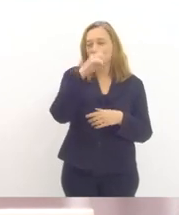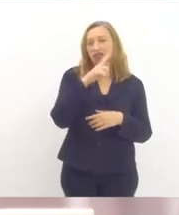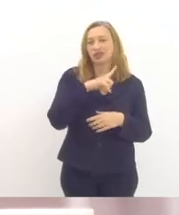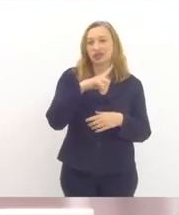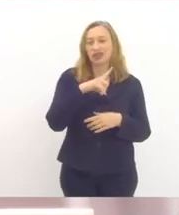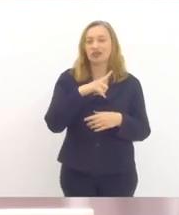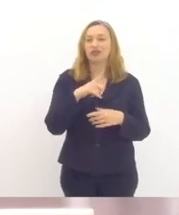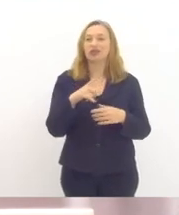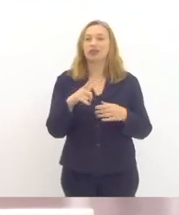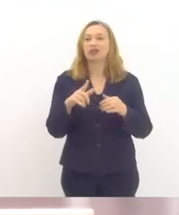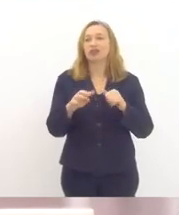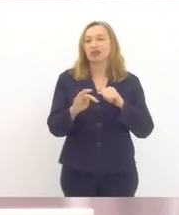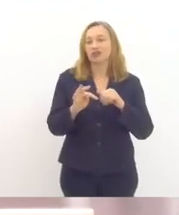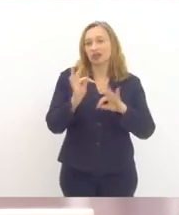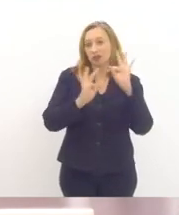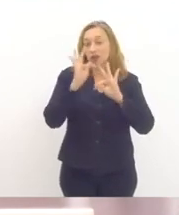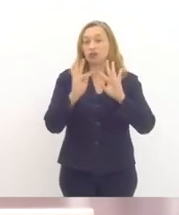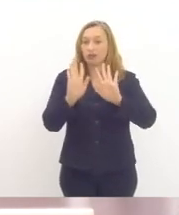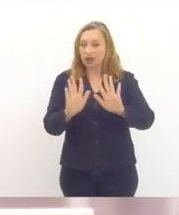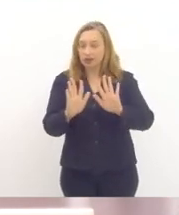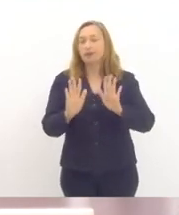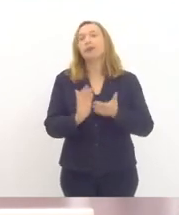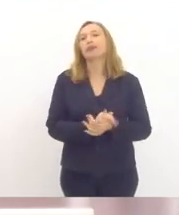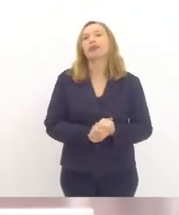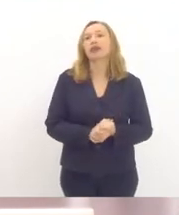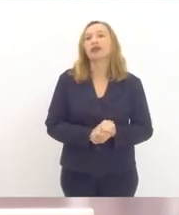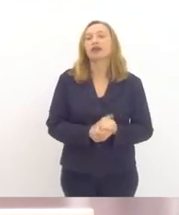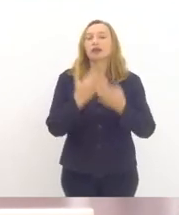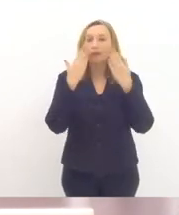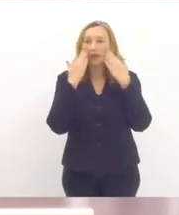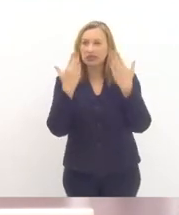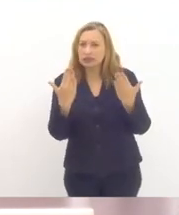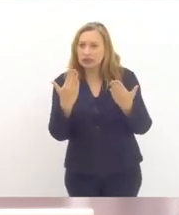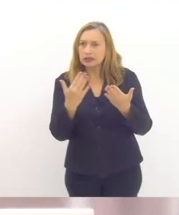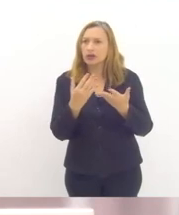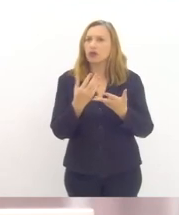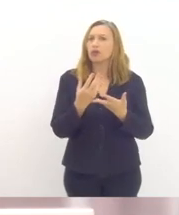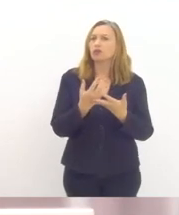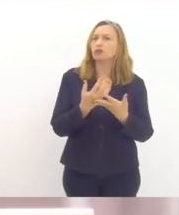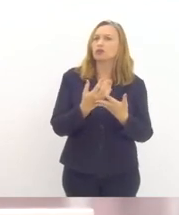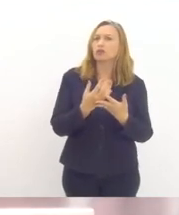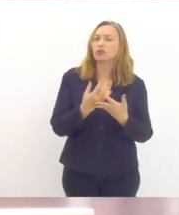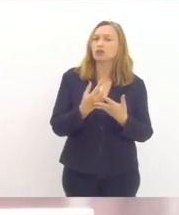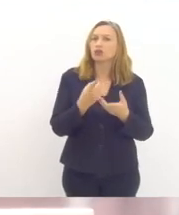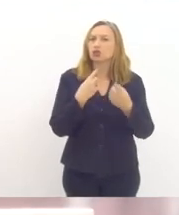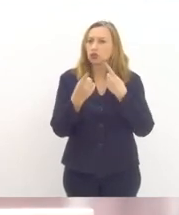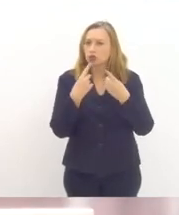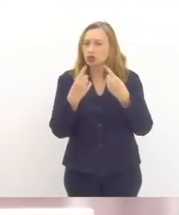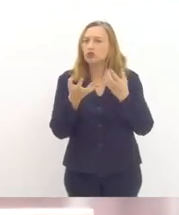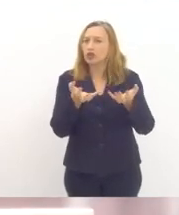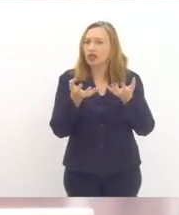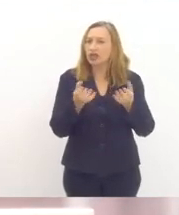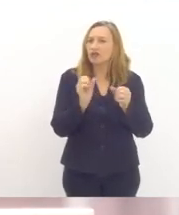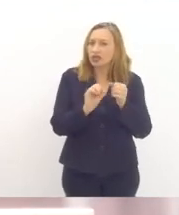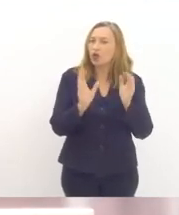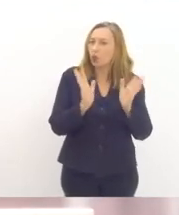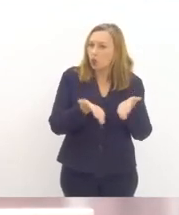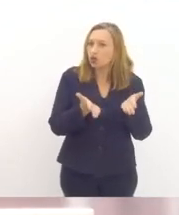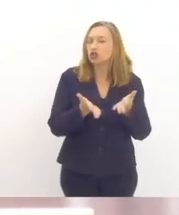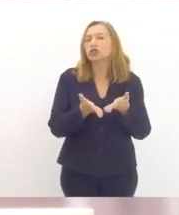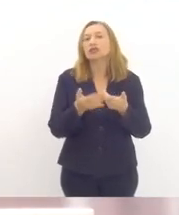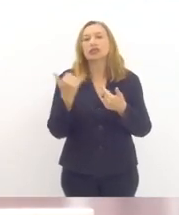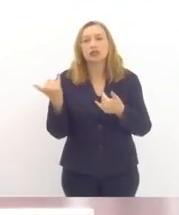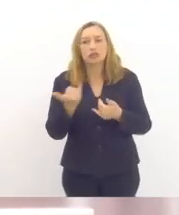aqui. Bom, acho que essa apresentação levantou o debate que a gente quer fazer hoje e